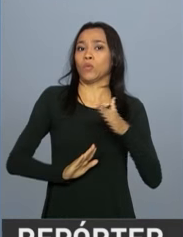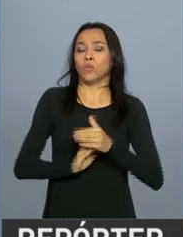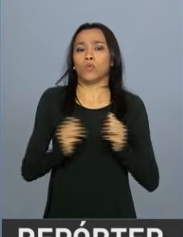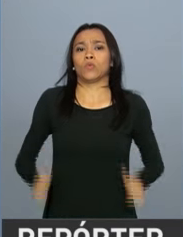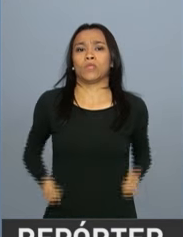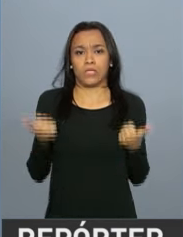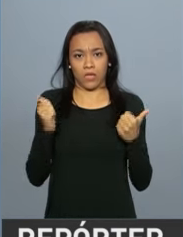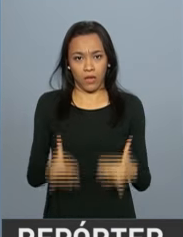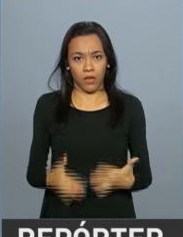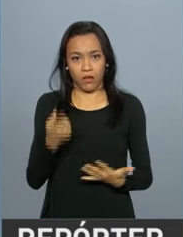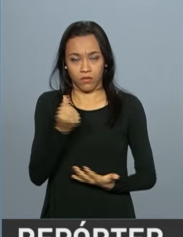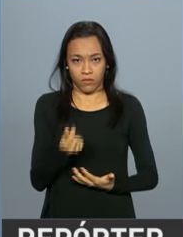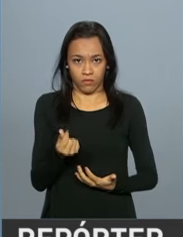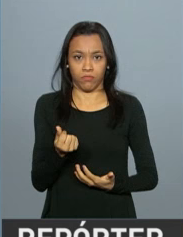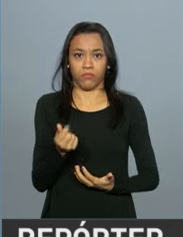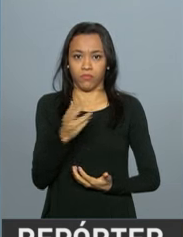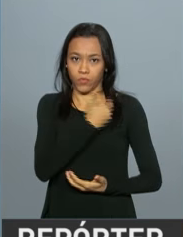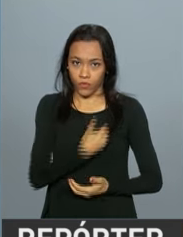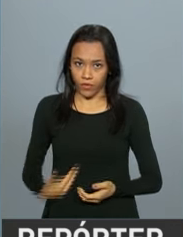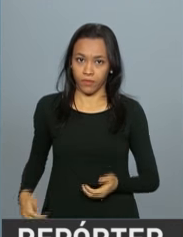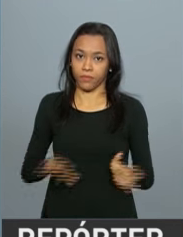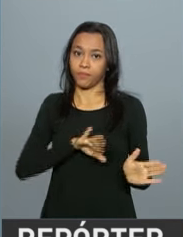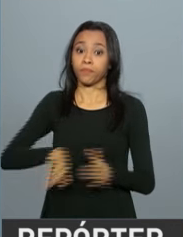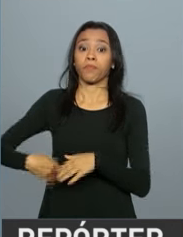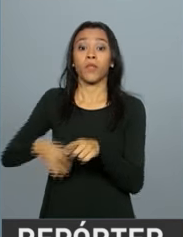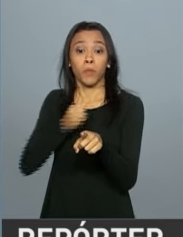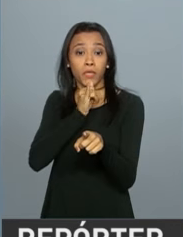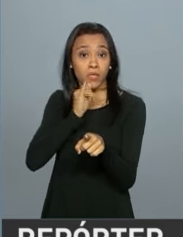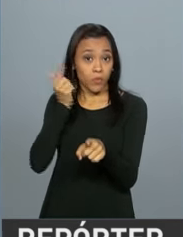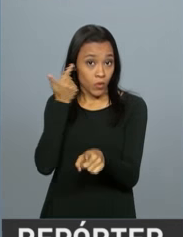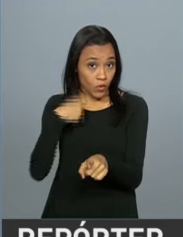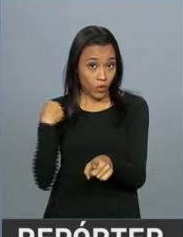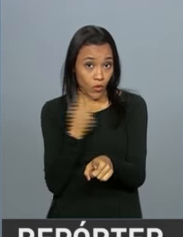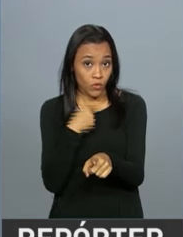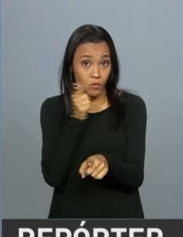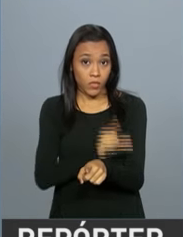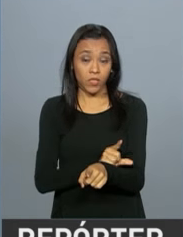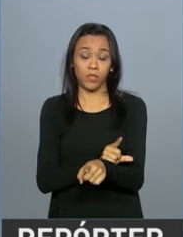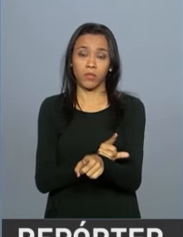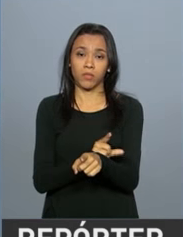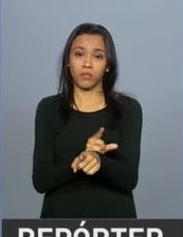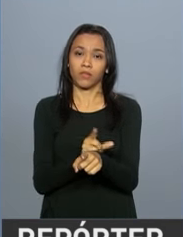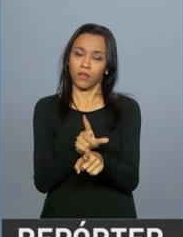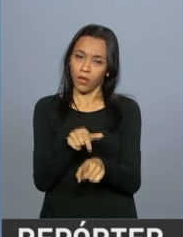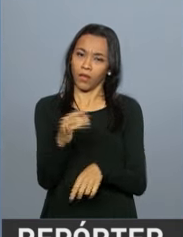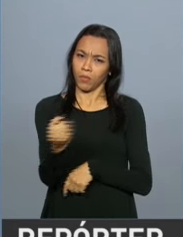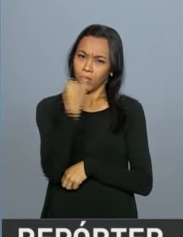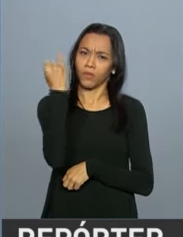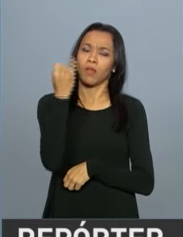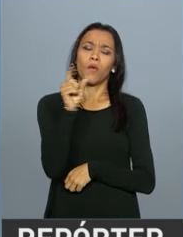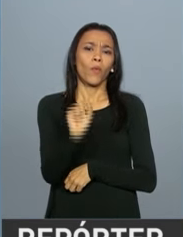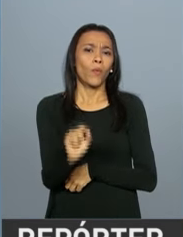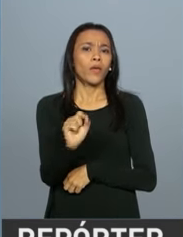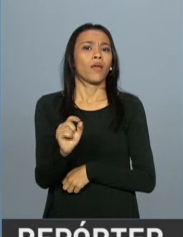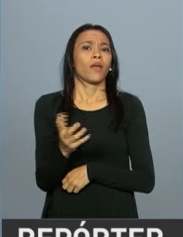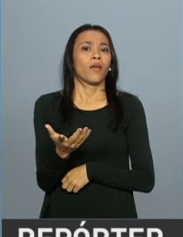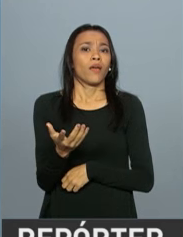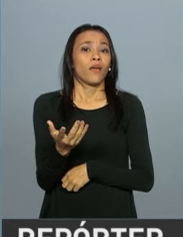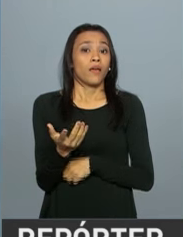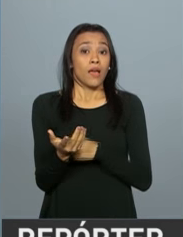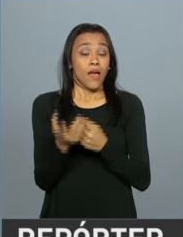pouquíssimos tempo, nós conseguimos, por exemplo, parece irrelevante, mas a democracia não